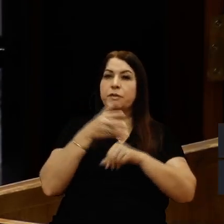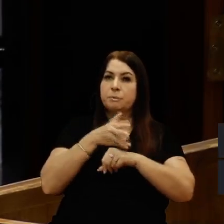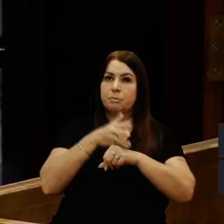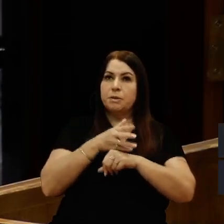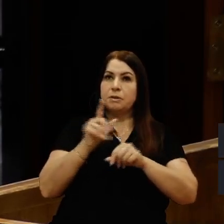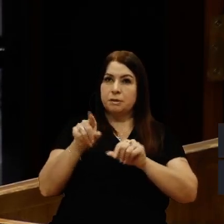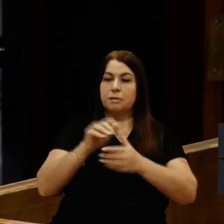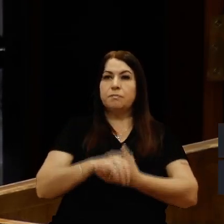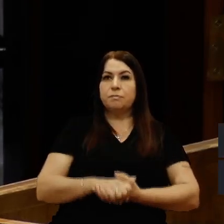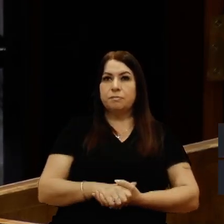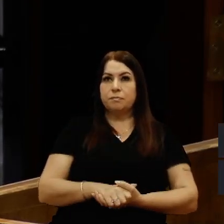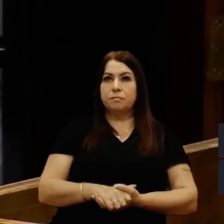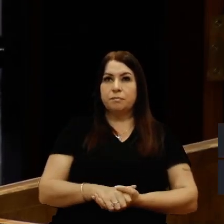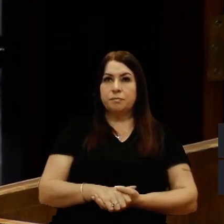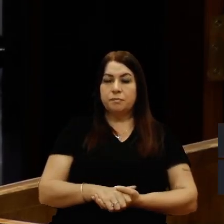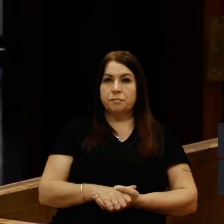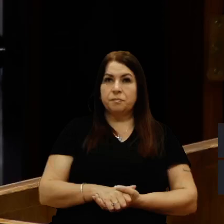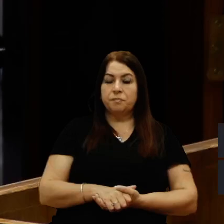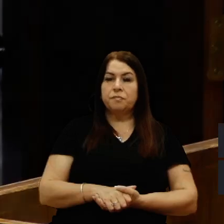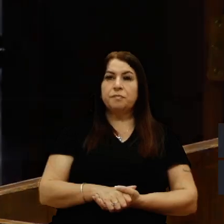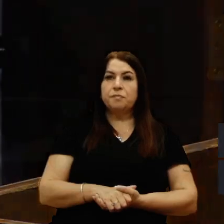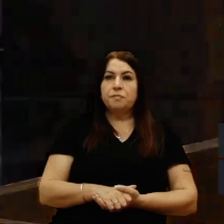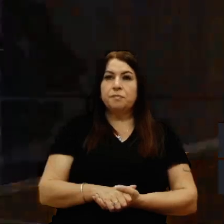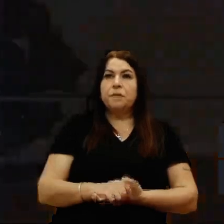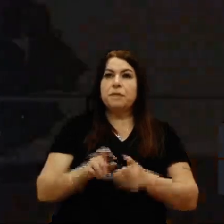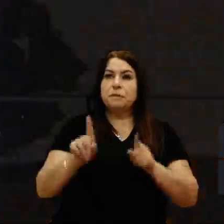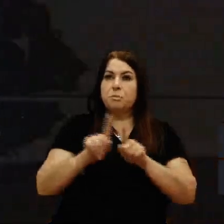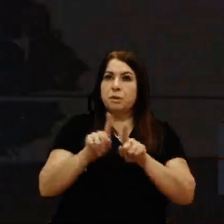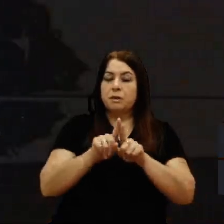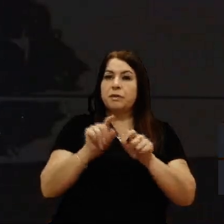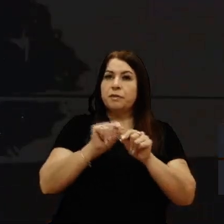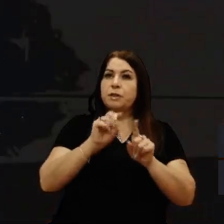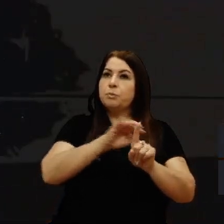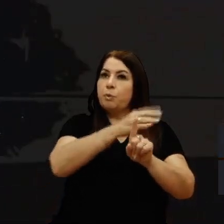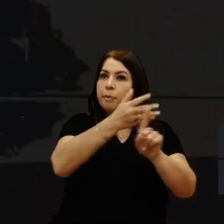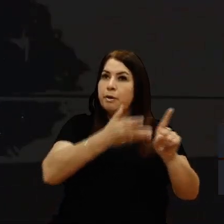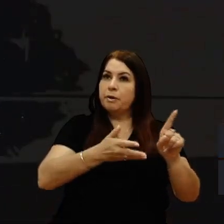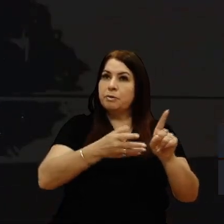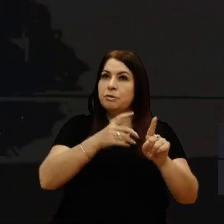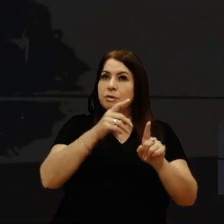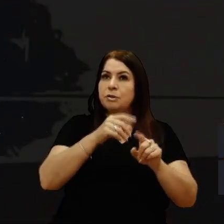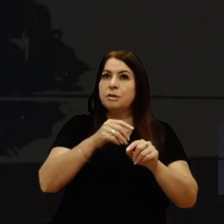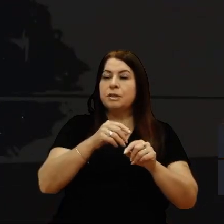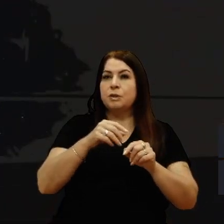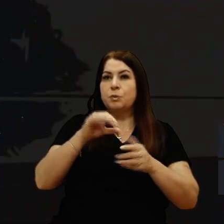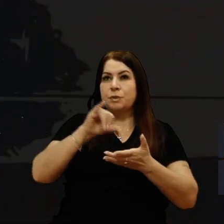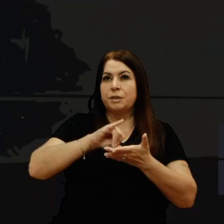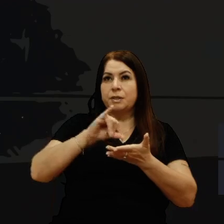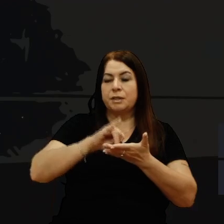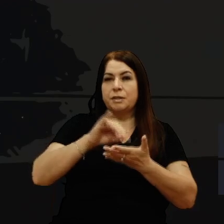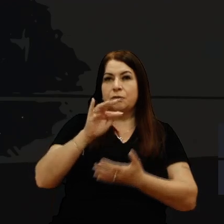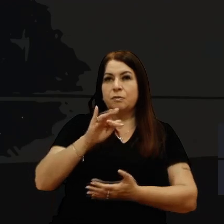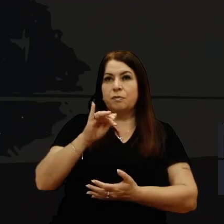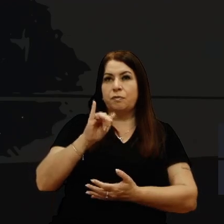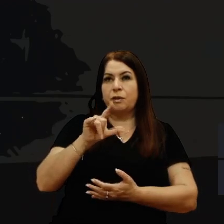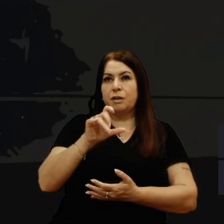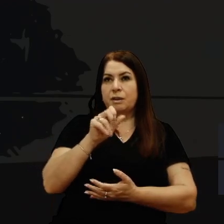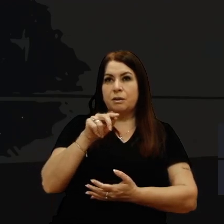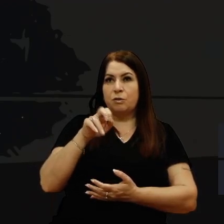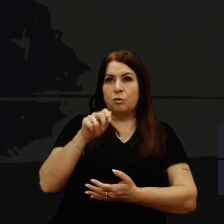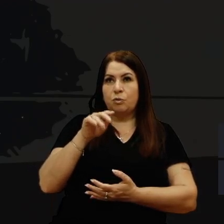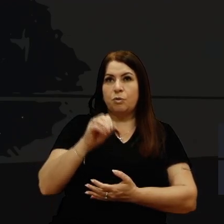dessa frente. Também fizemos a homenagem ao Centro Filantrópico Simão Lundrig, né?